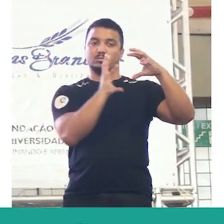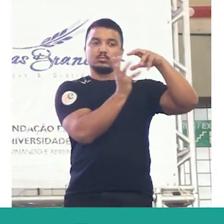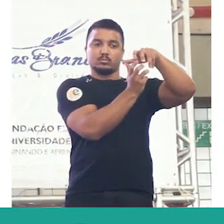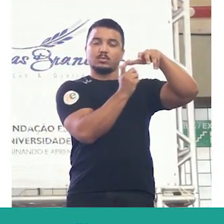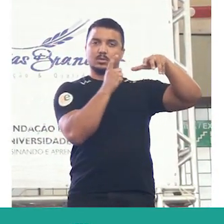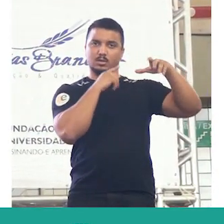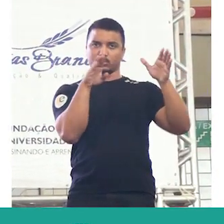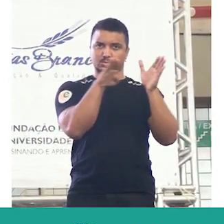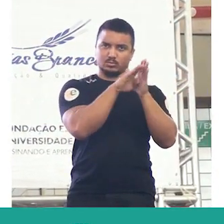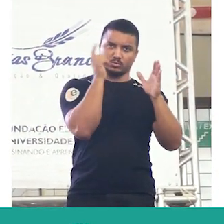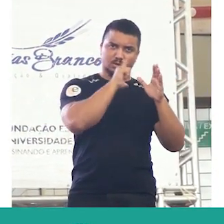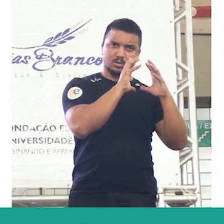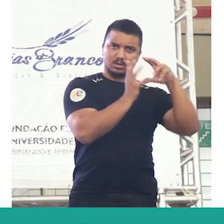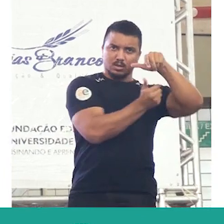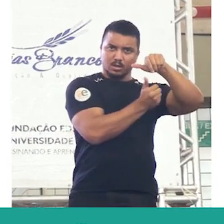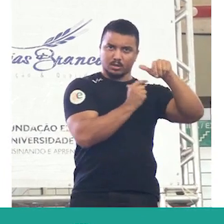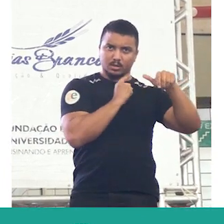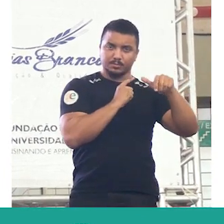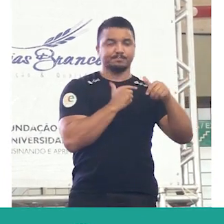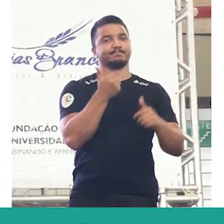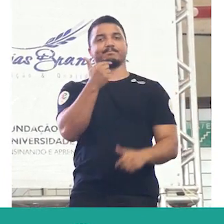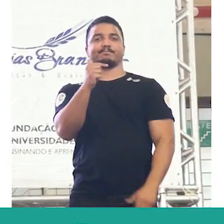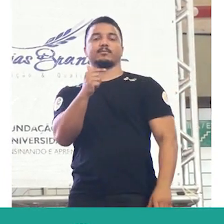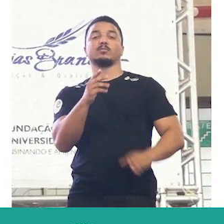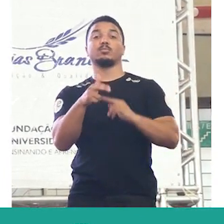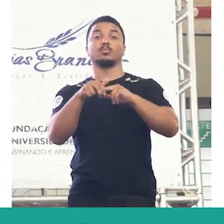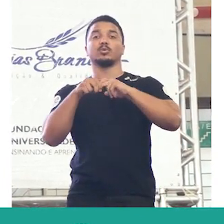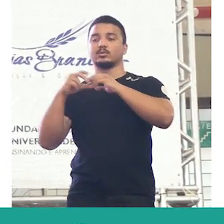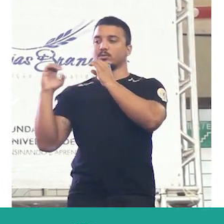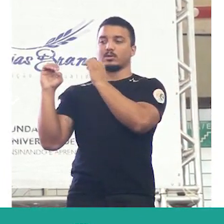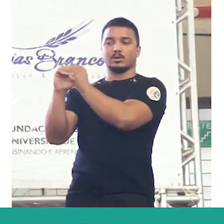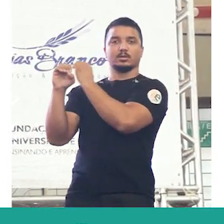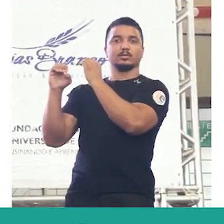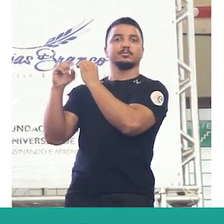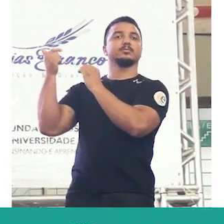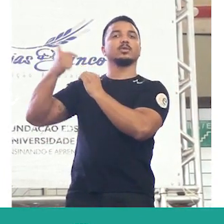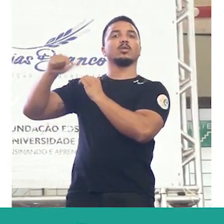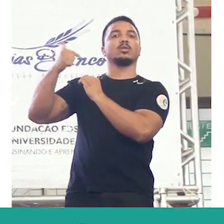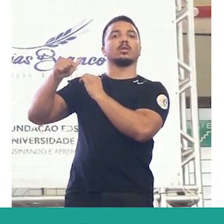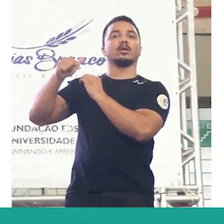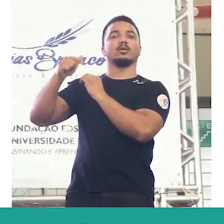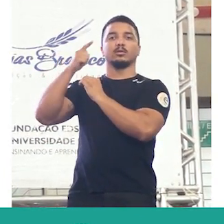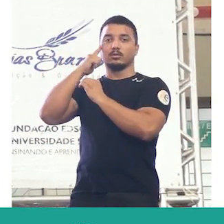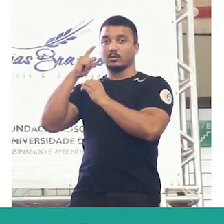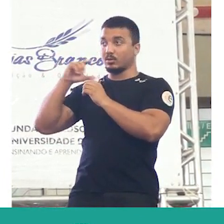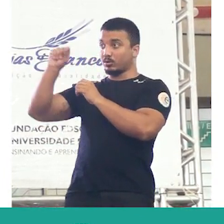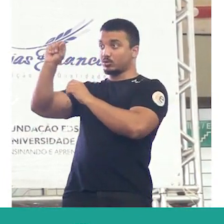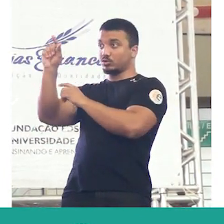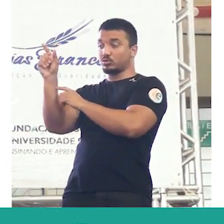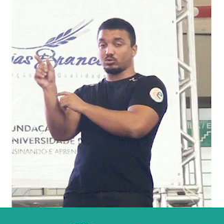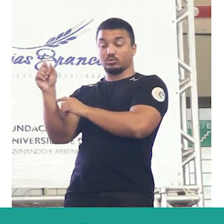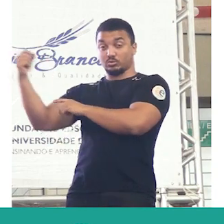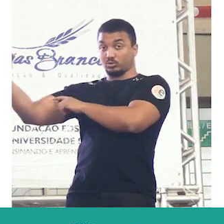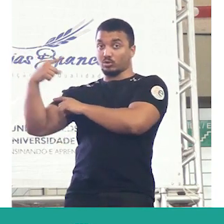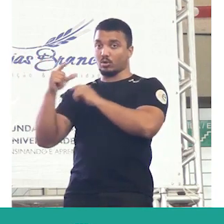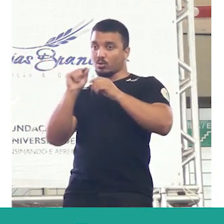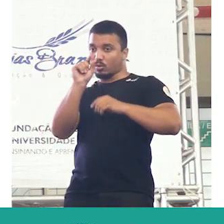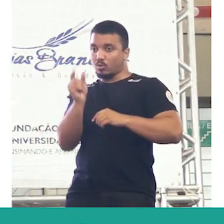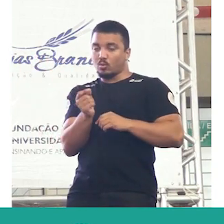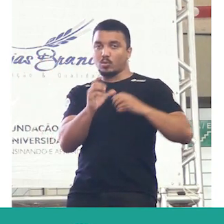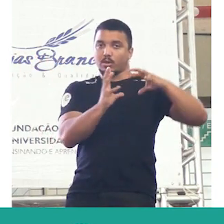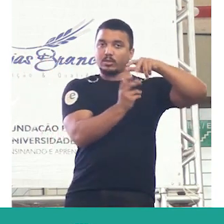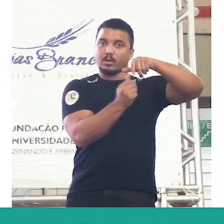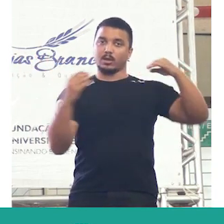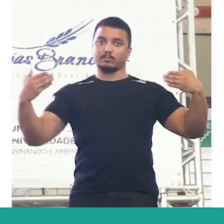Lua chega na Terra? Não. Então não está tendo eclipse. Por que não está tendo eclipse? Sol, Lua e Terra não estão